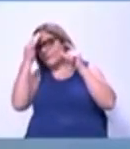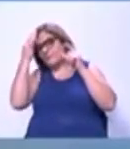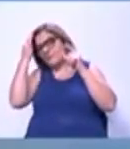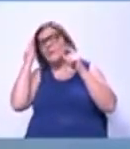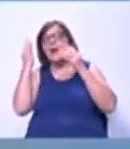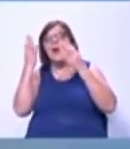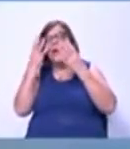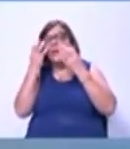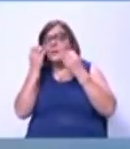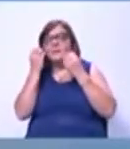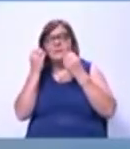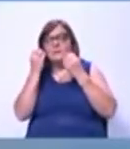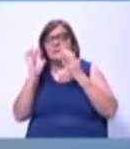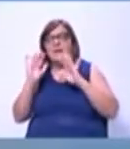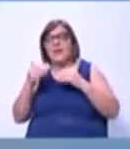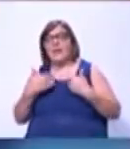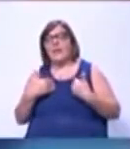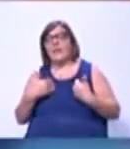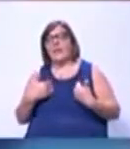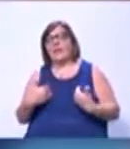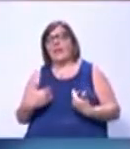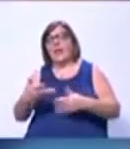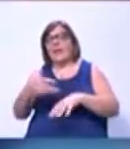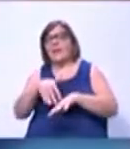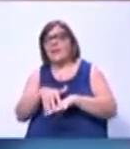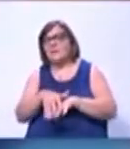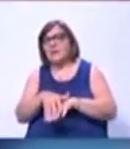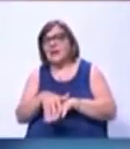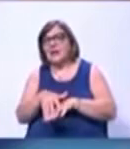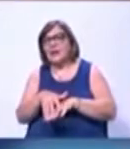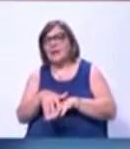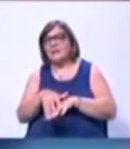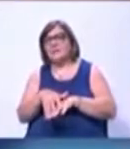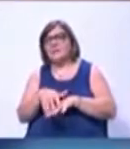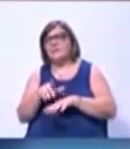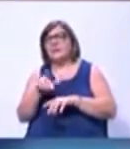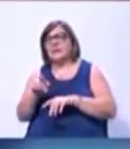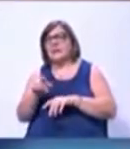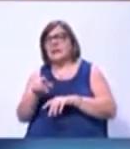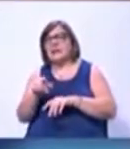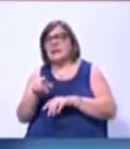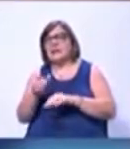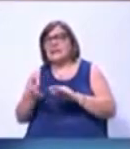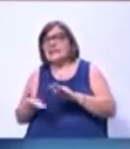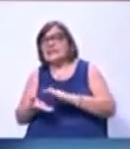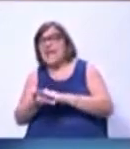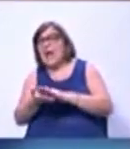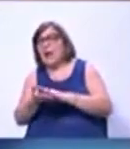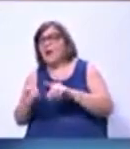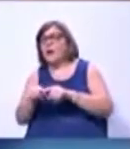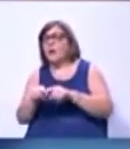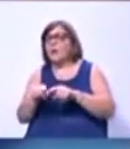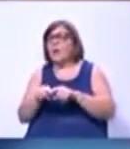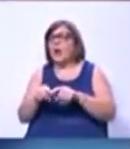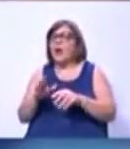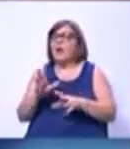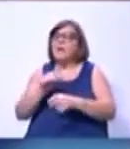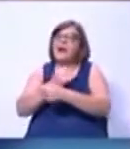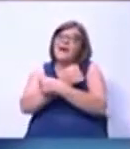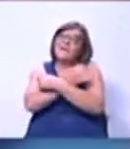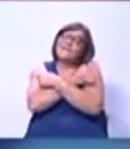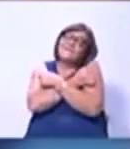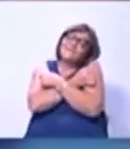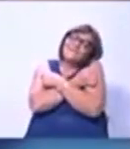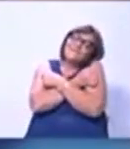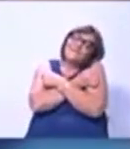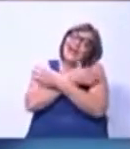adormecer. Não relaxar, adaptar a posição e adormecer. Se bem que esses sacos depois, o argumento é sempre porque eu aconchego, eles